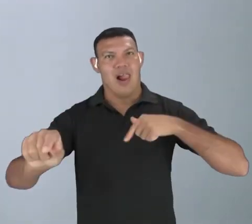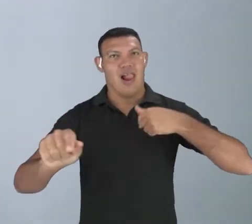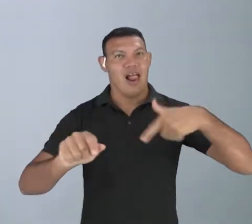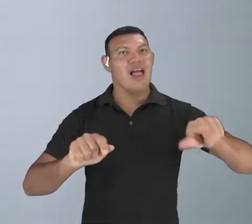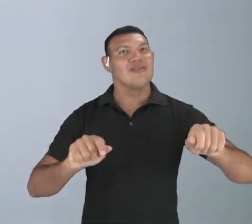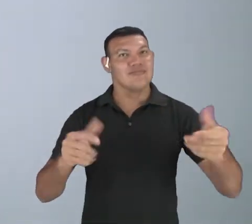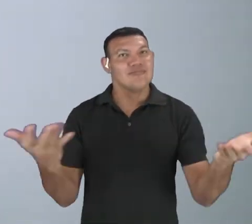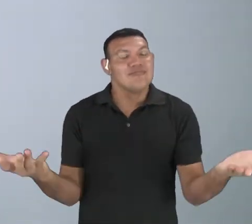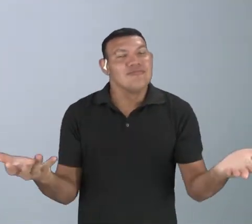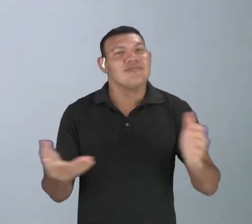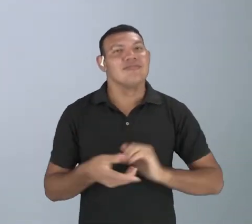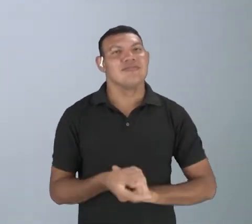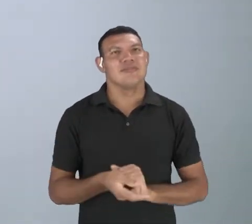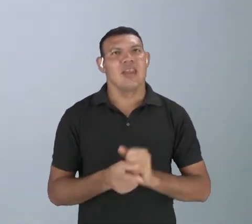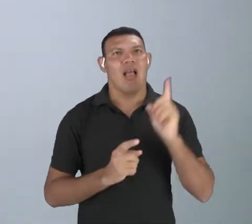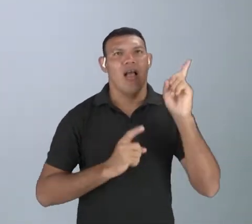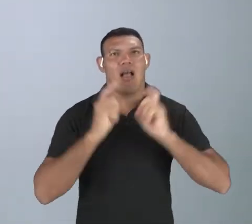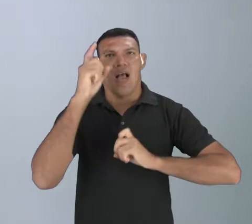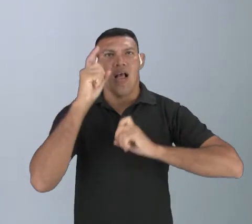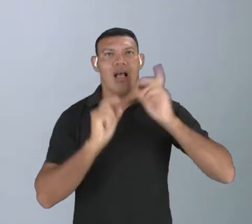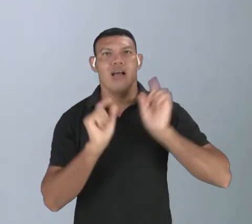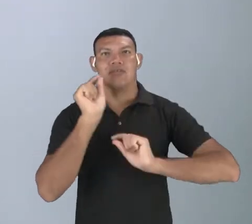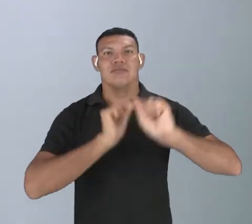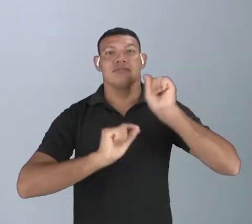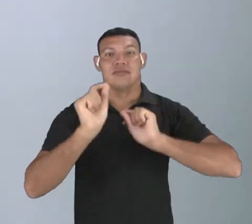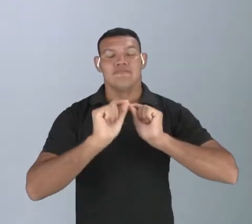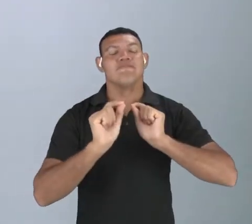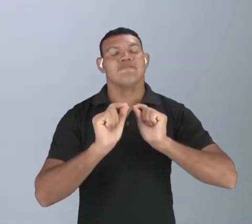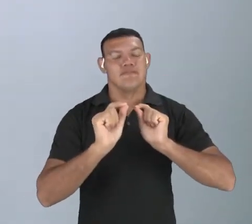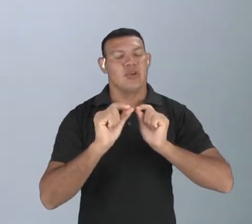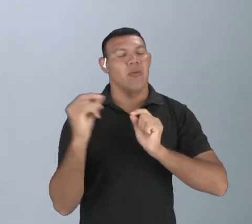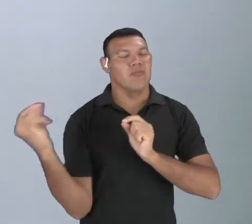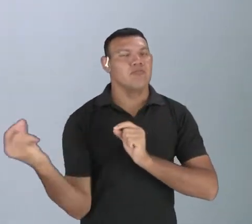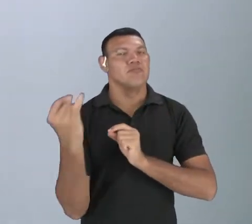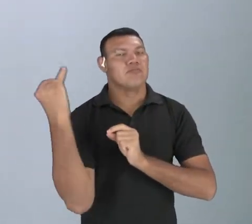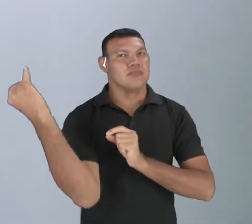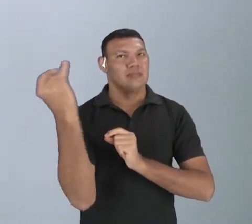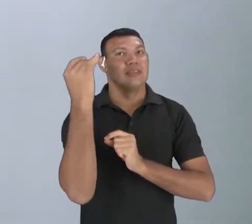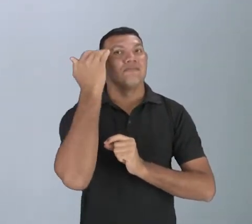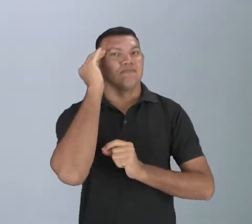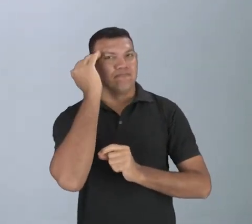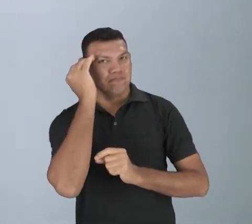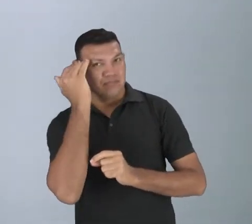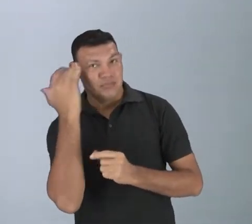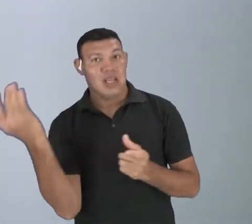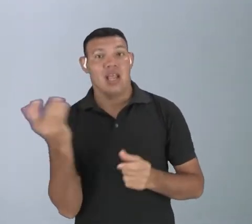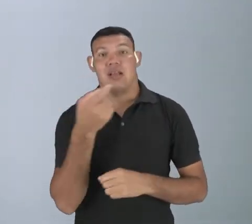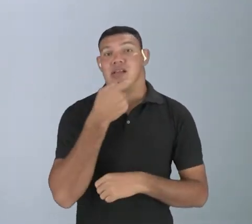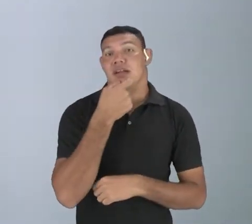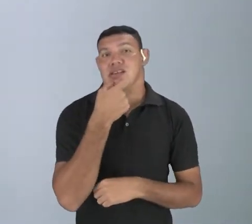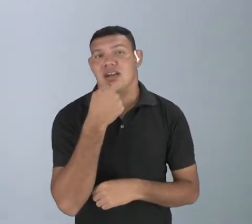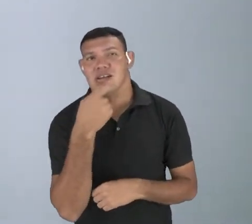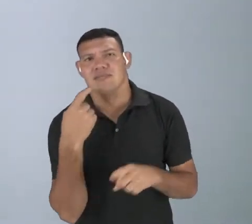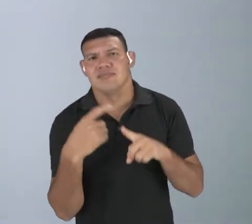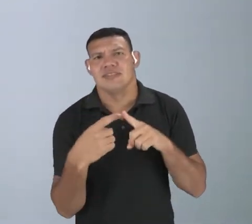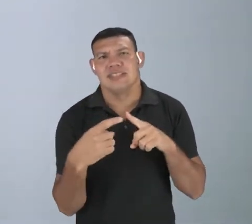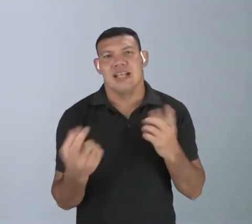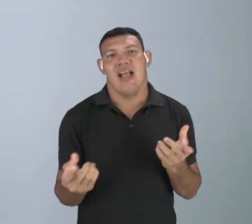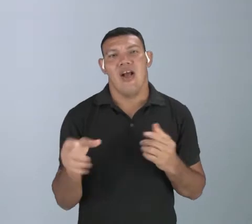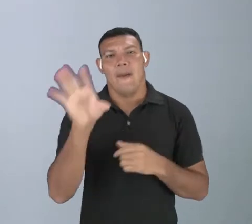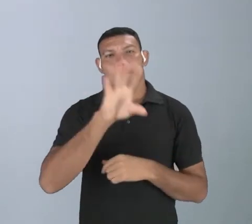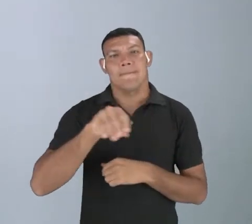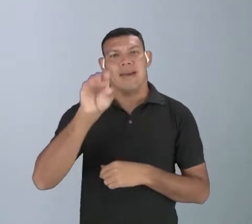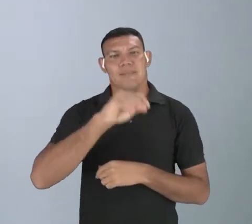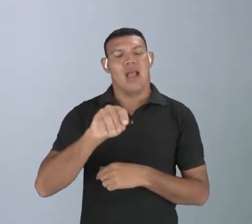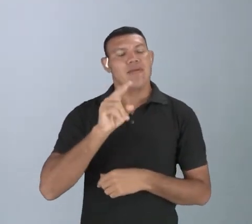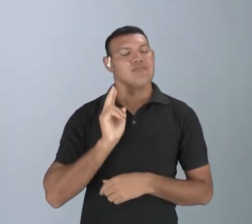As expressões idiomáticas, elas são essenciais para a gente compreender bem a fala do inglês, porque elas são aquelas expressões que as pessoas costumam